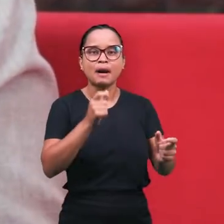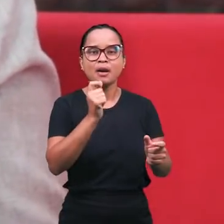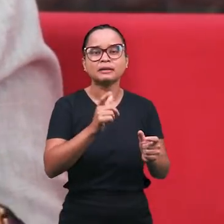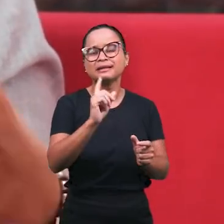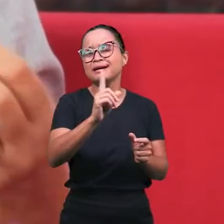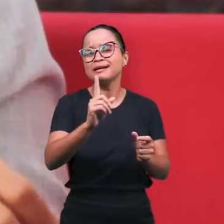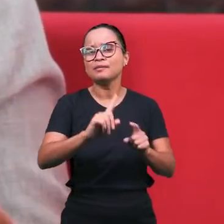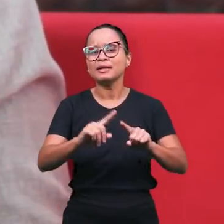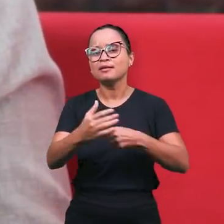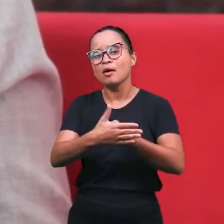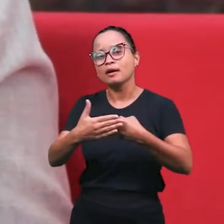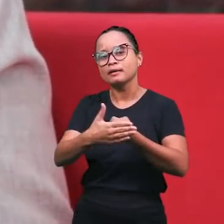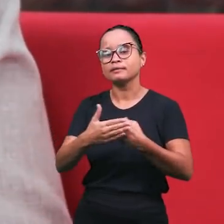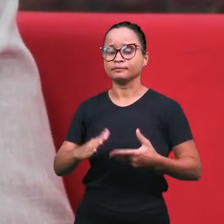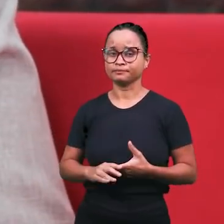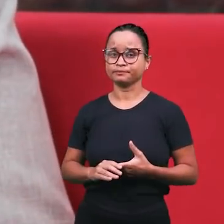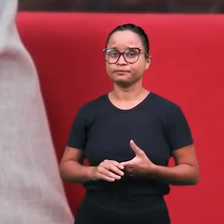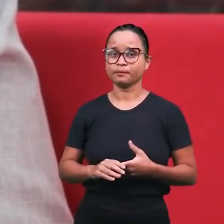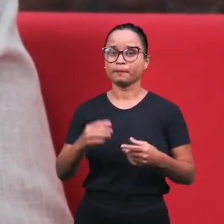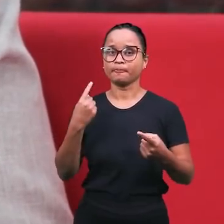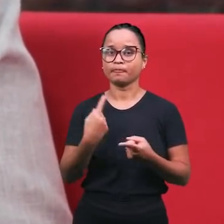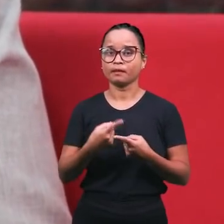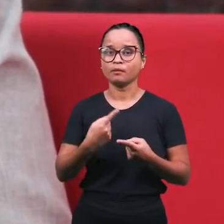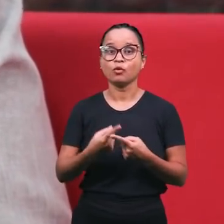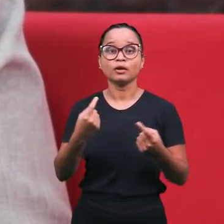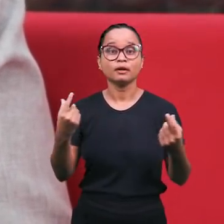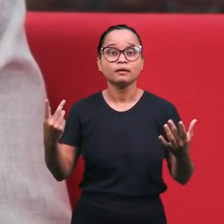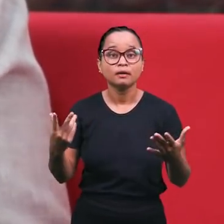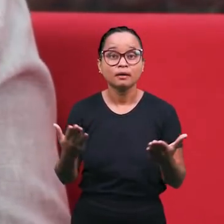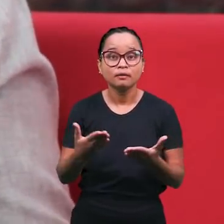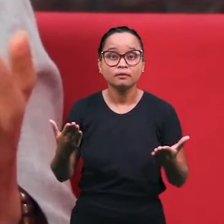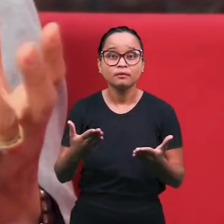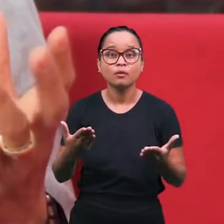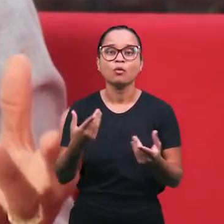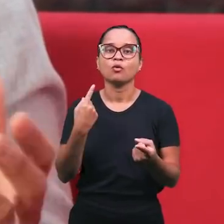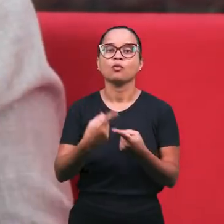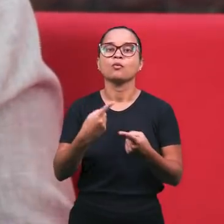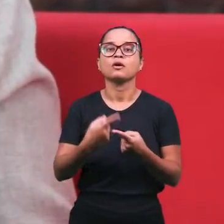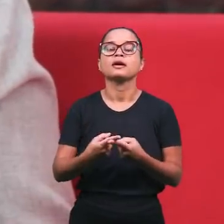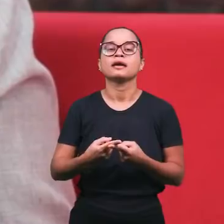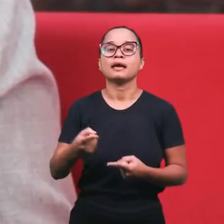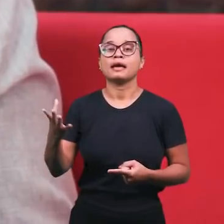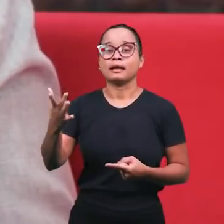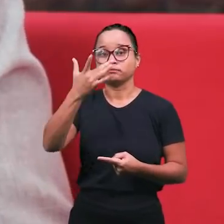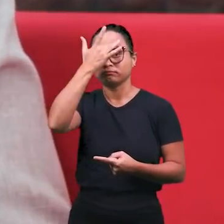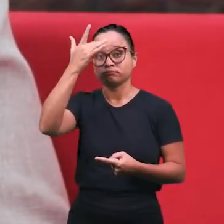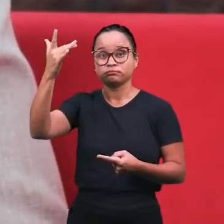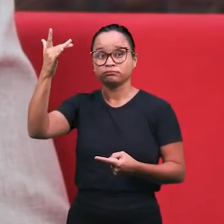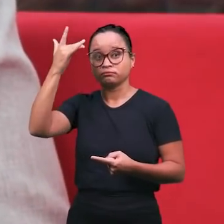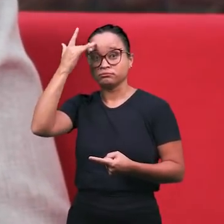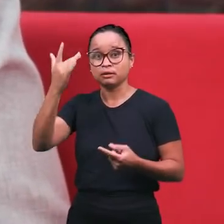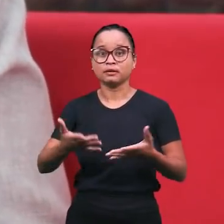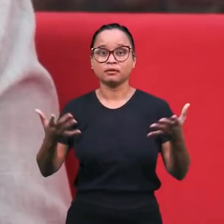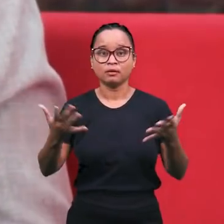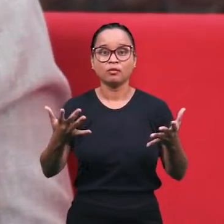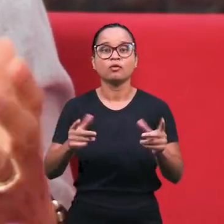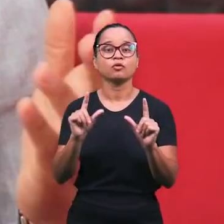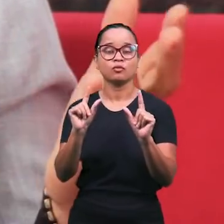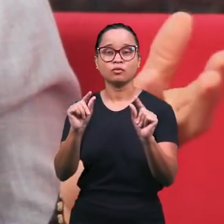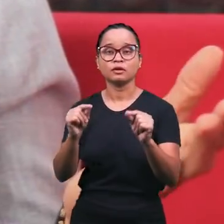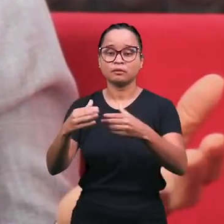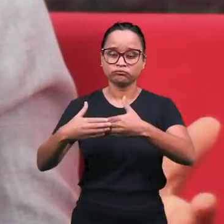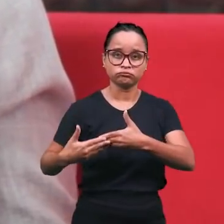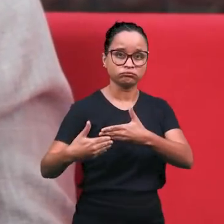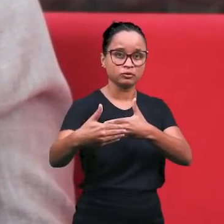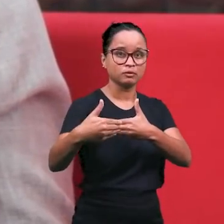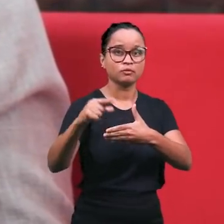fica também sobre um rótulo, um estigma, é que a doença mental ela não tem cura. E isso não é verdade. A partir do